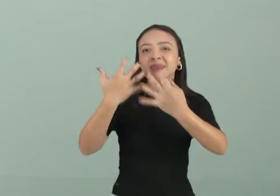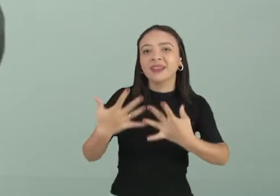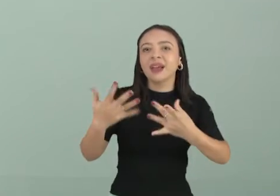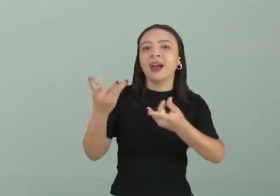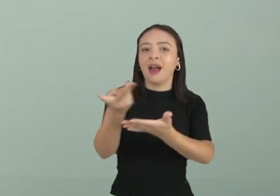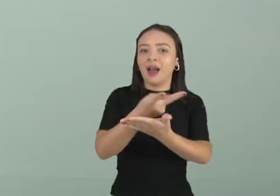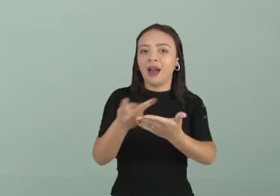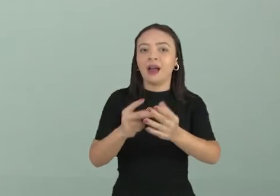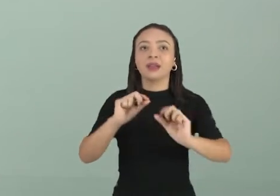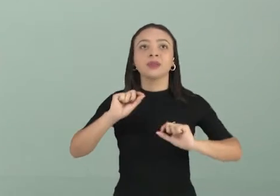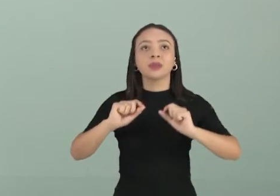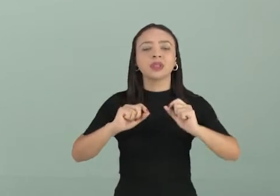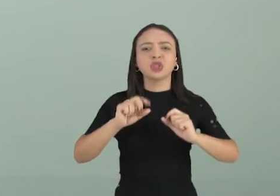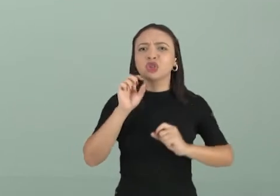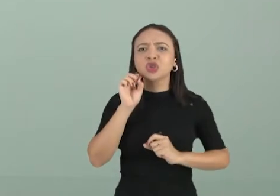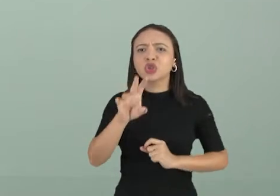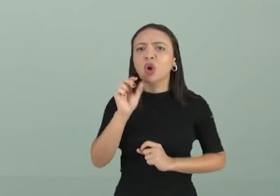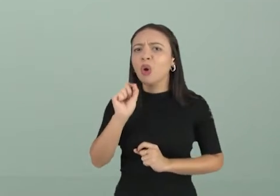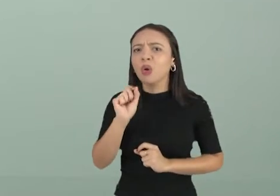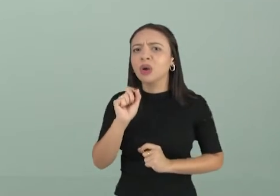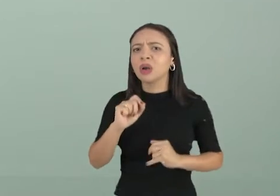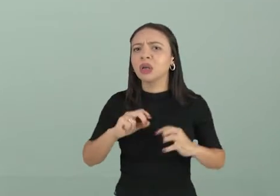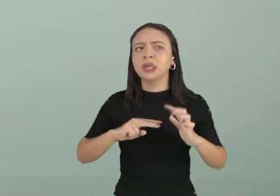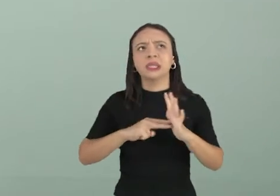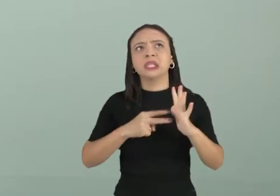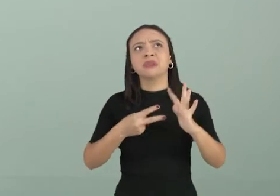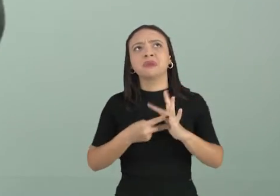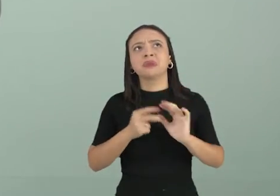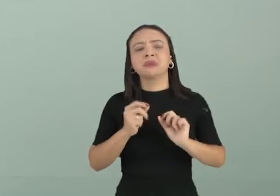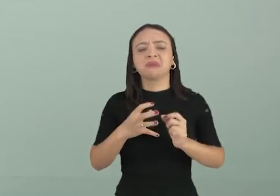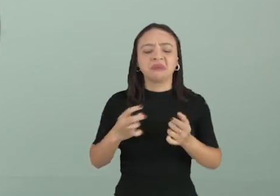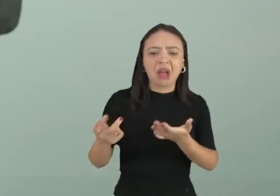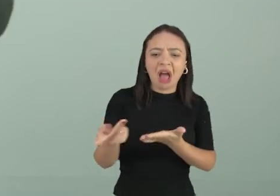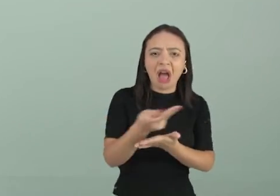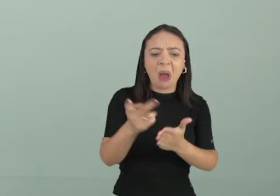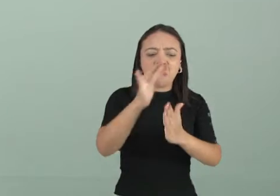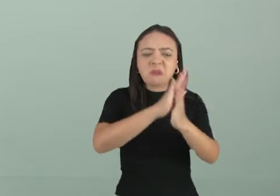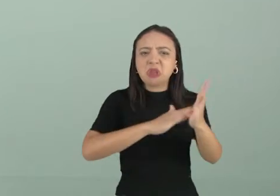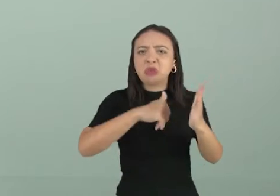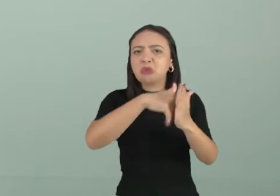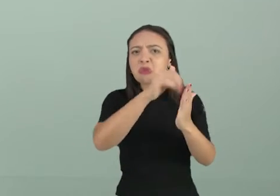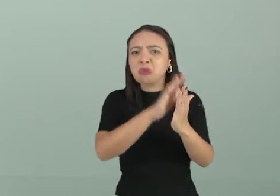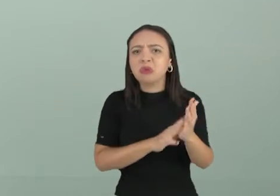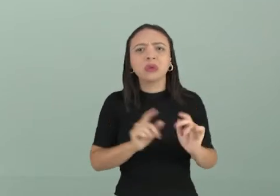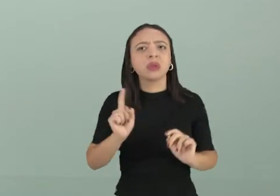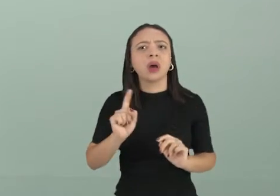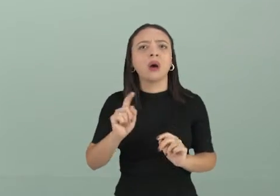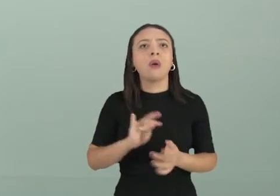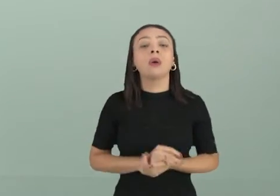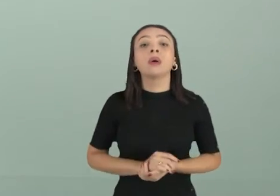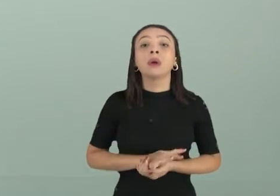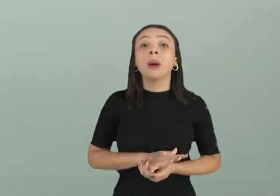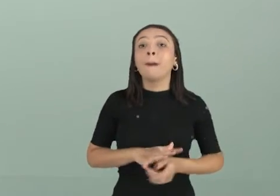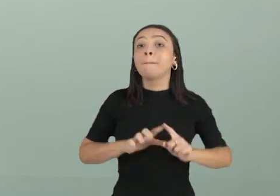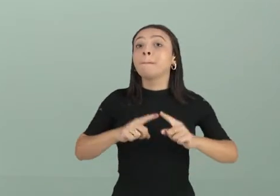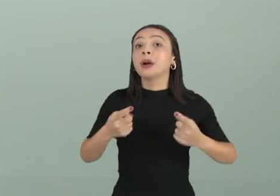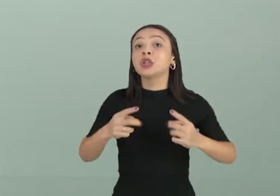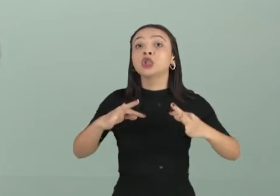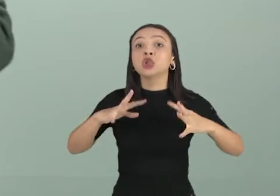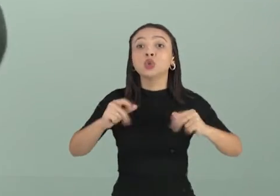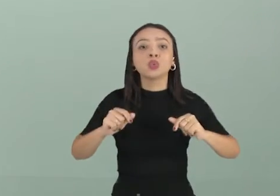estamos falando apenas da arte em si, de pintura, das pinturas plásticas, mas nós estamos falando